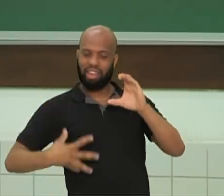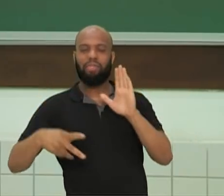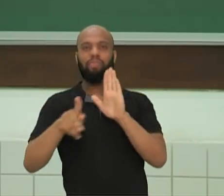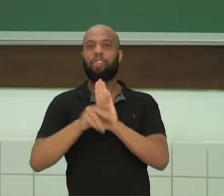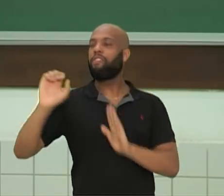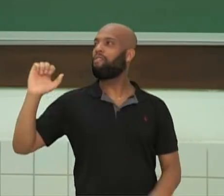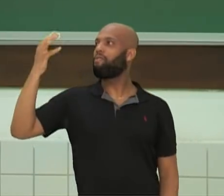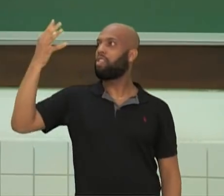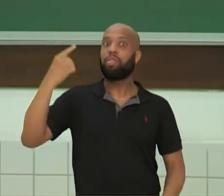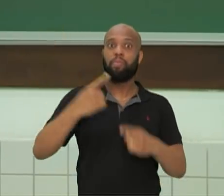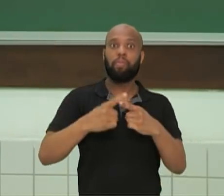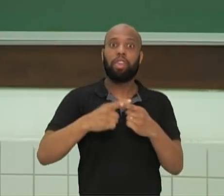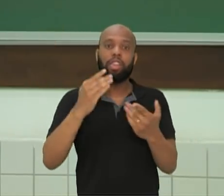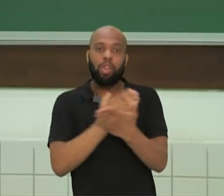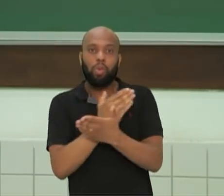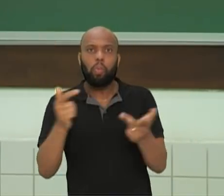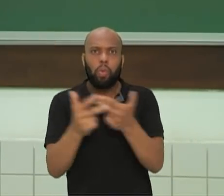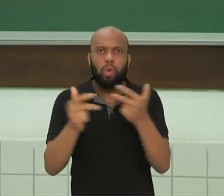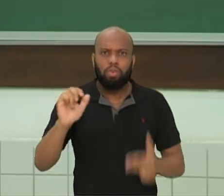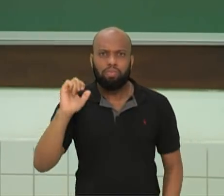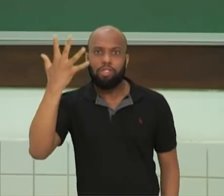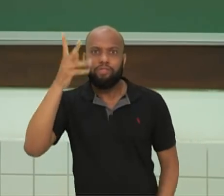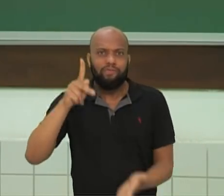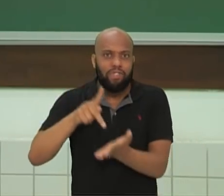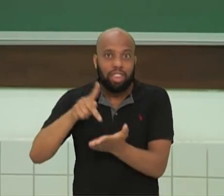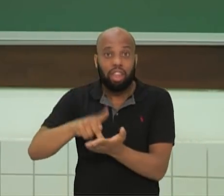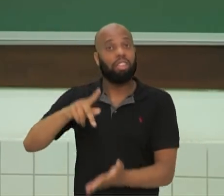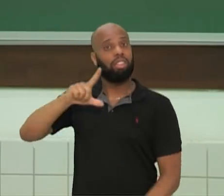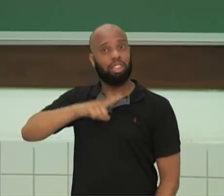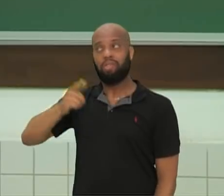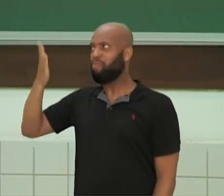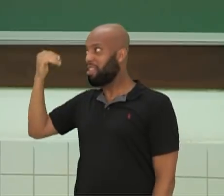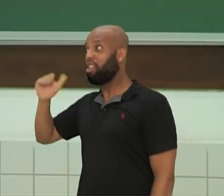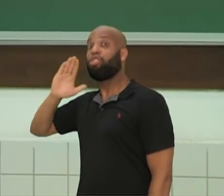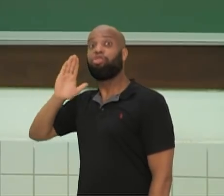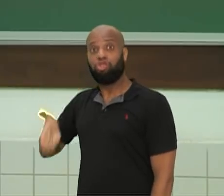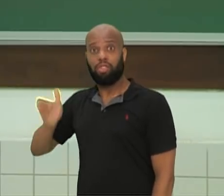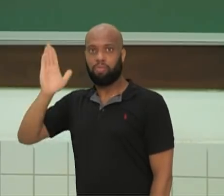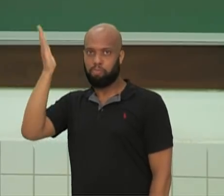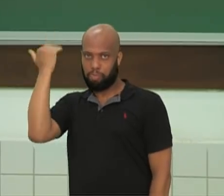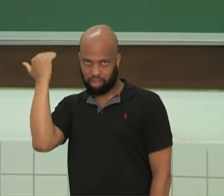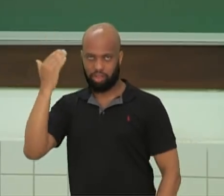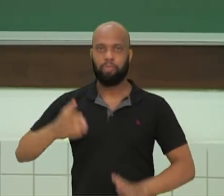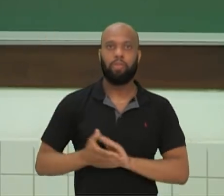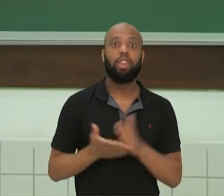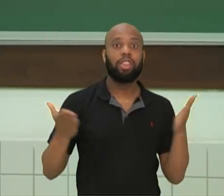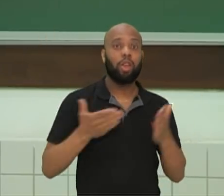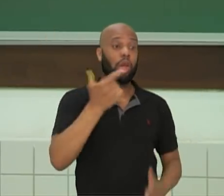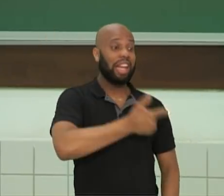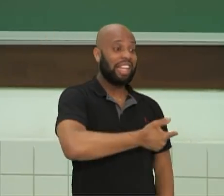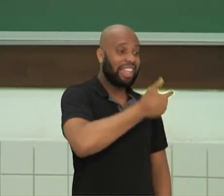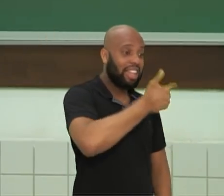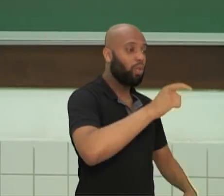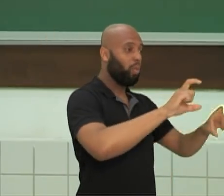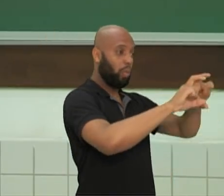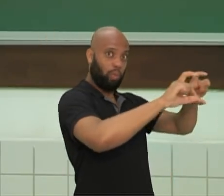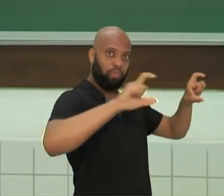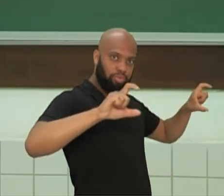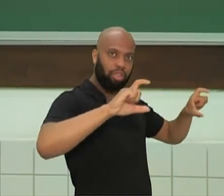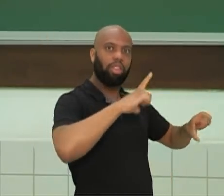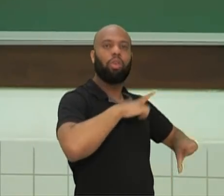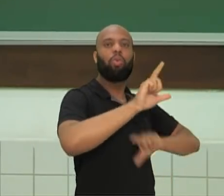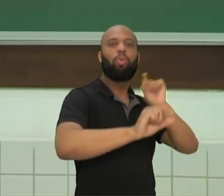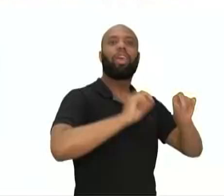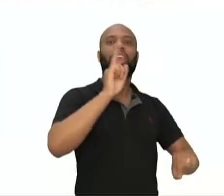né? Fato é algo que realmente aconteceu, é relatado de acordo com o acontecimento. E o segundo trecho, né, tem